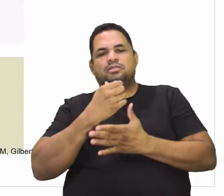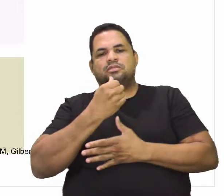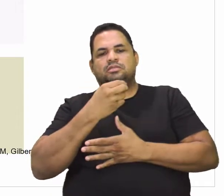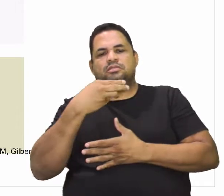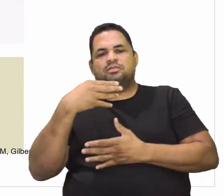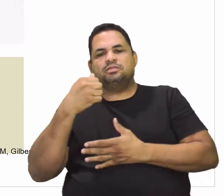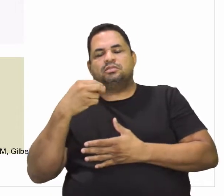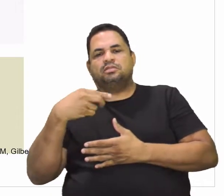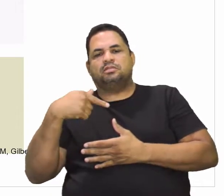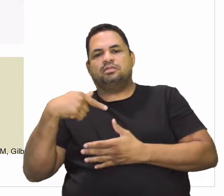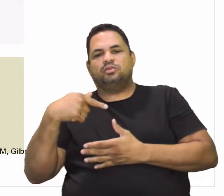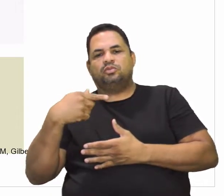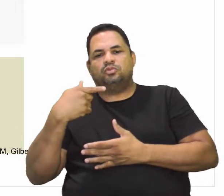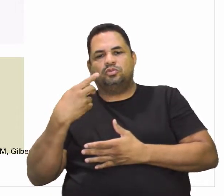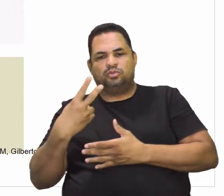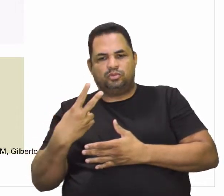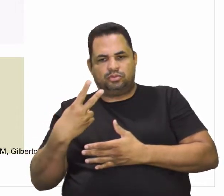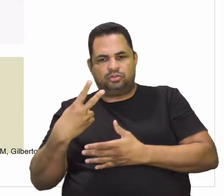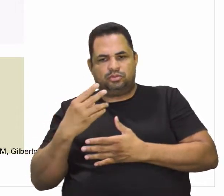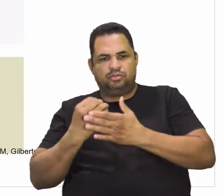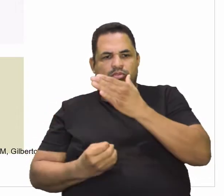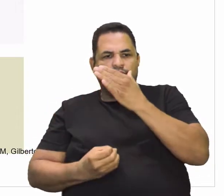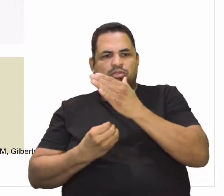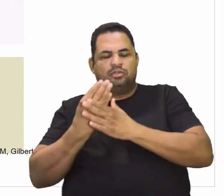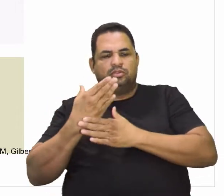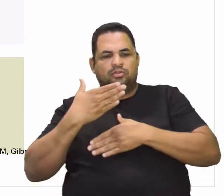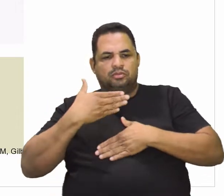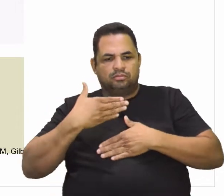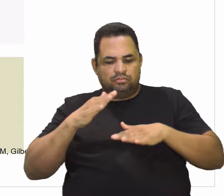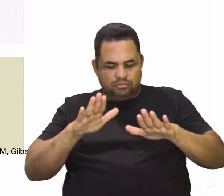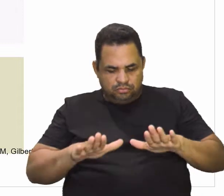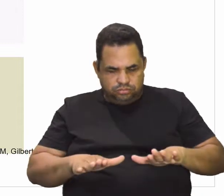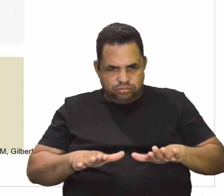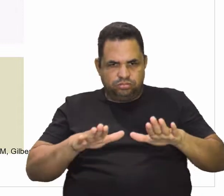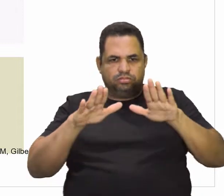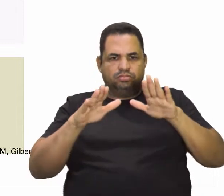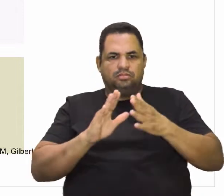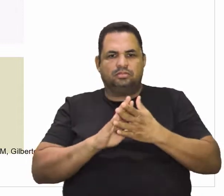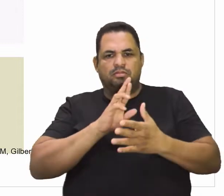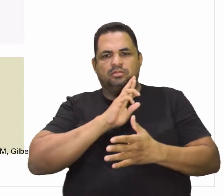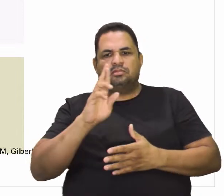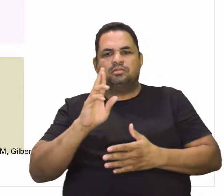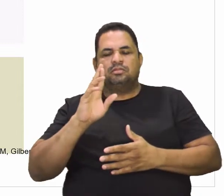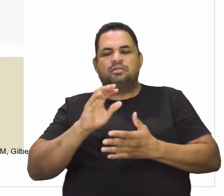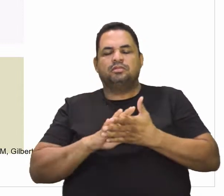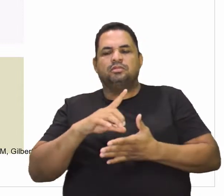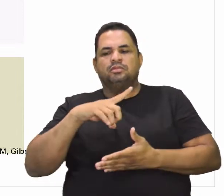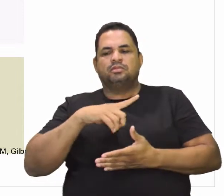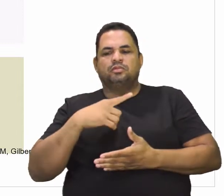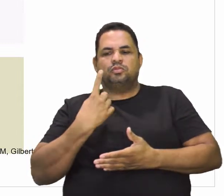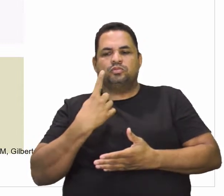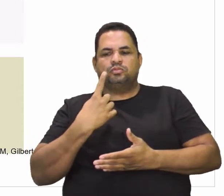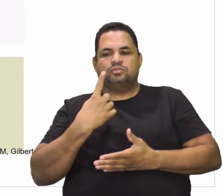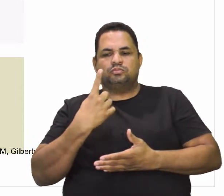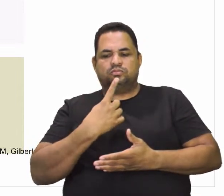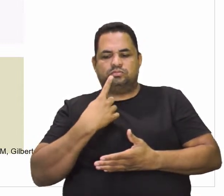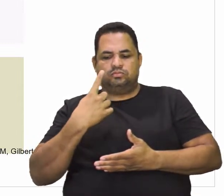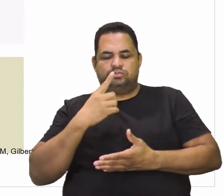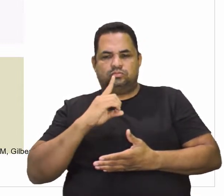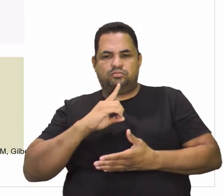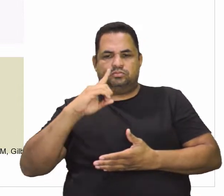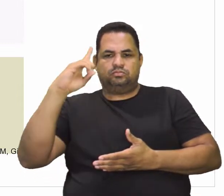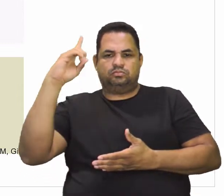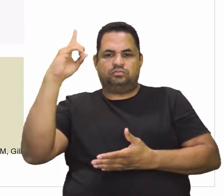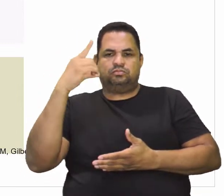vai viver, foi fundador do islamismo, religião monoteísta, ou seja, os